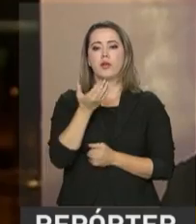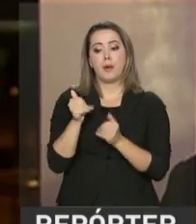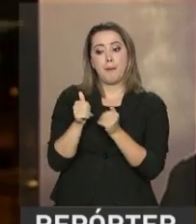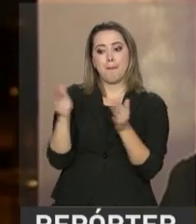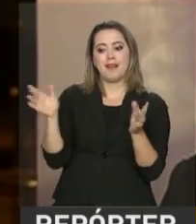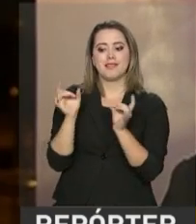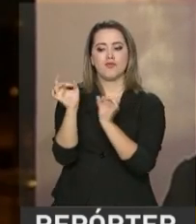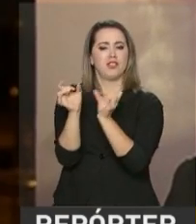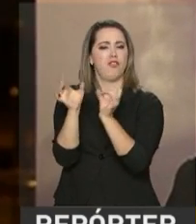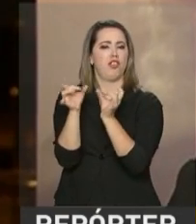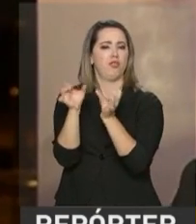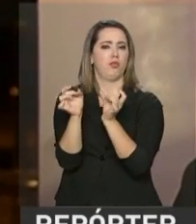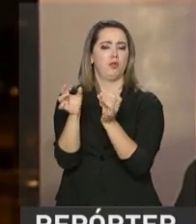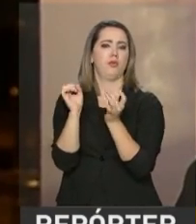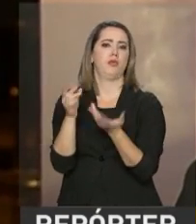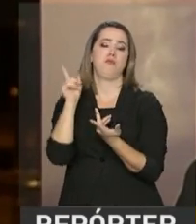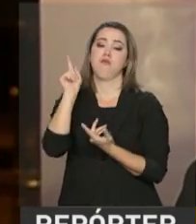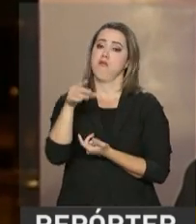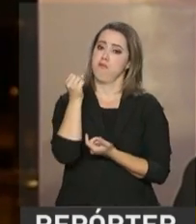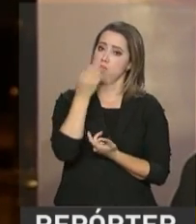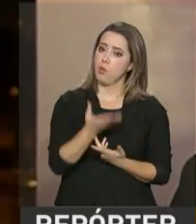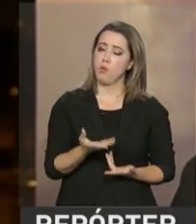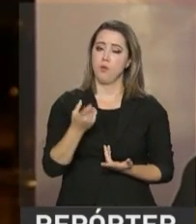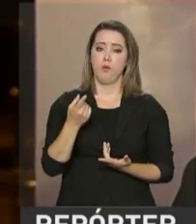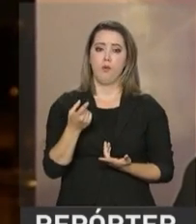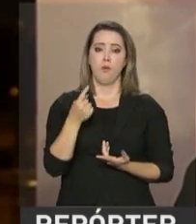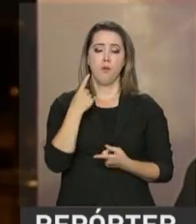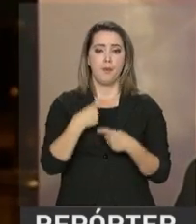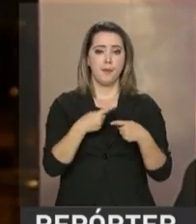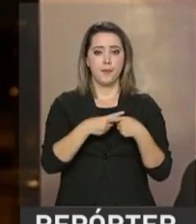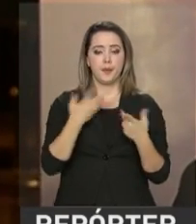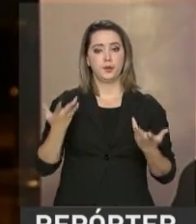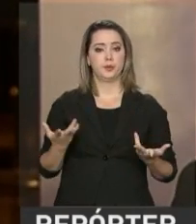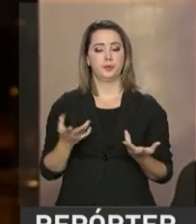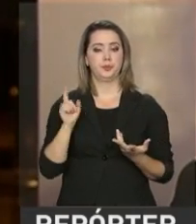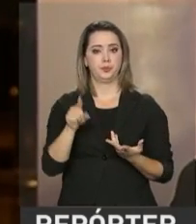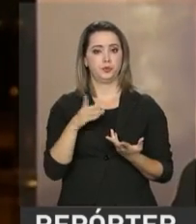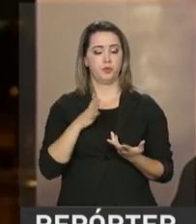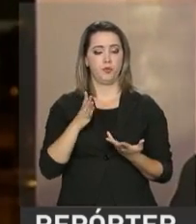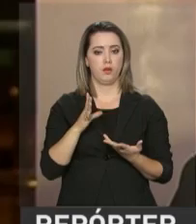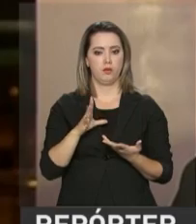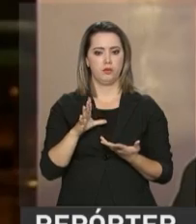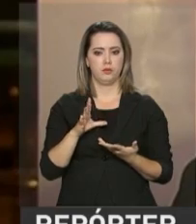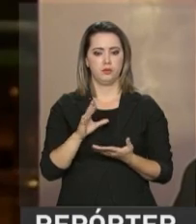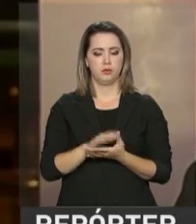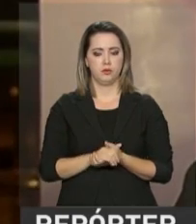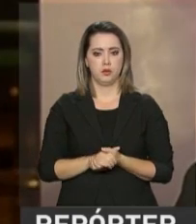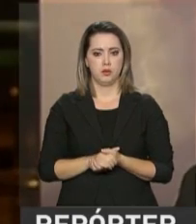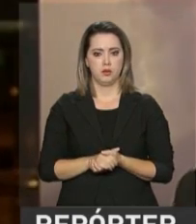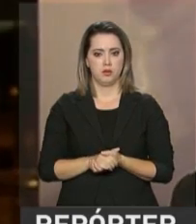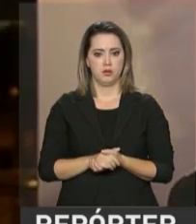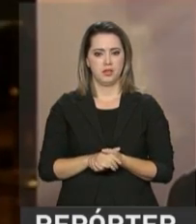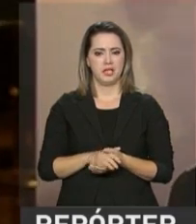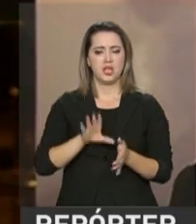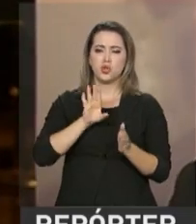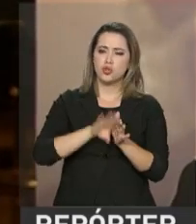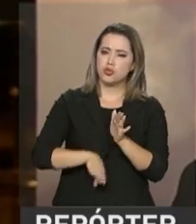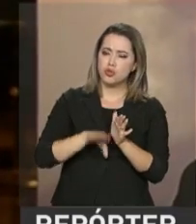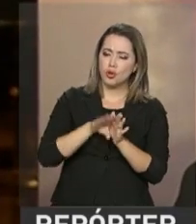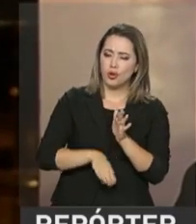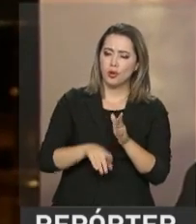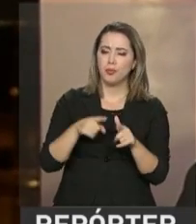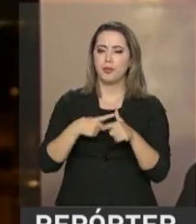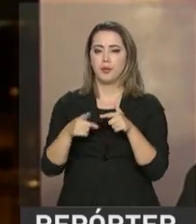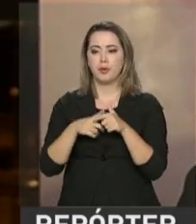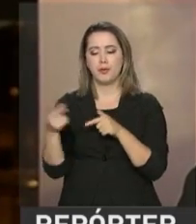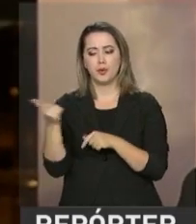esse é um ambiente em que é favorável a isso, porque além da retirada de dependências que tem